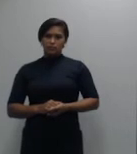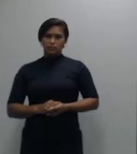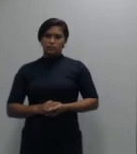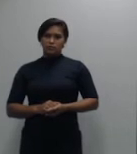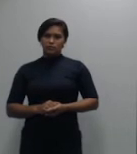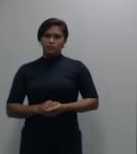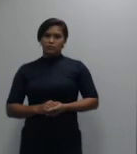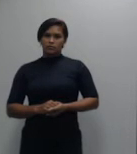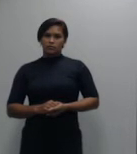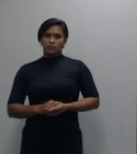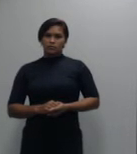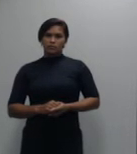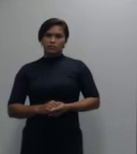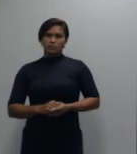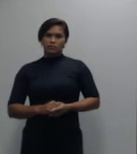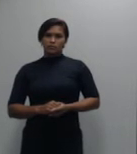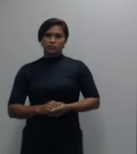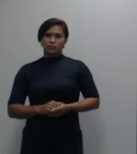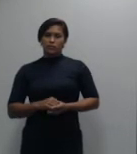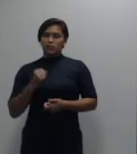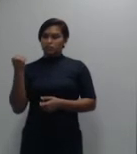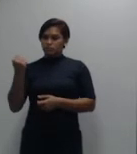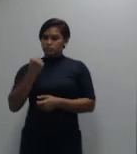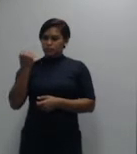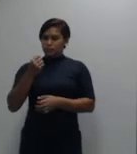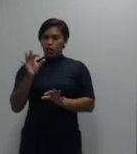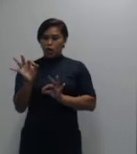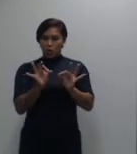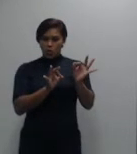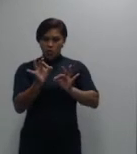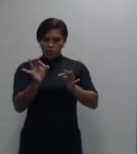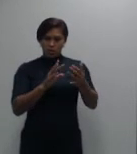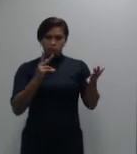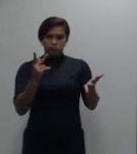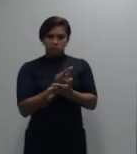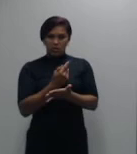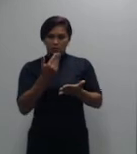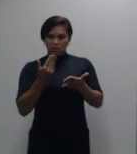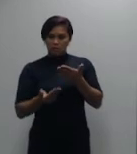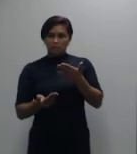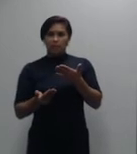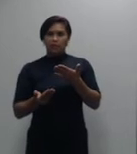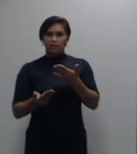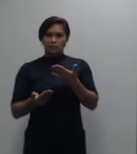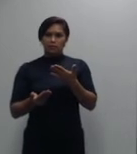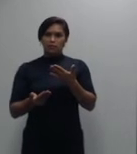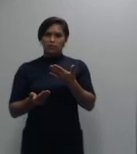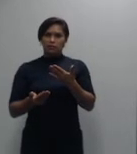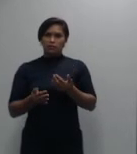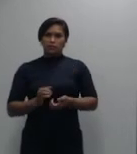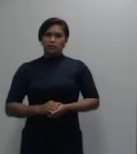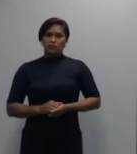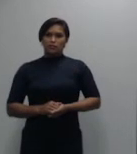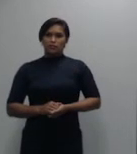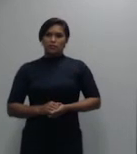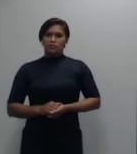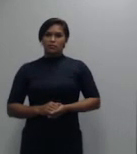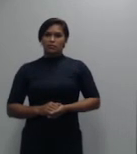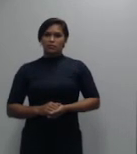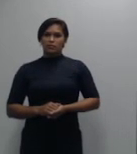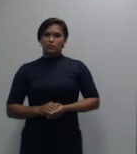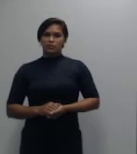Oi tá grave lesão à ordem E aí Como